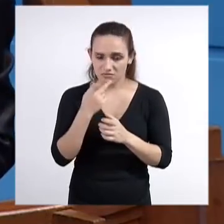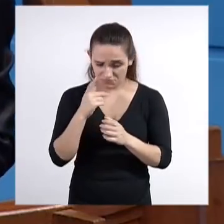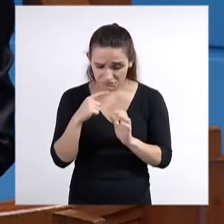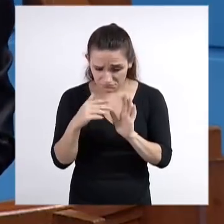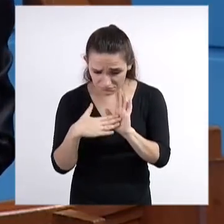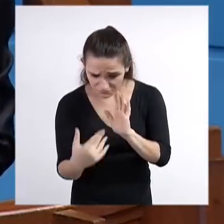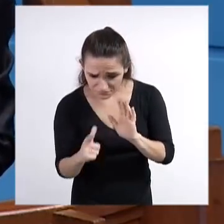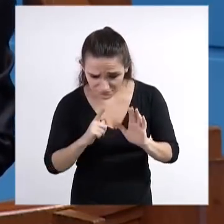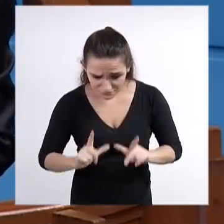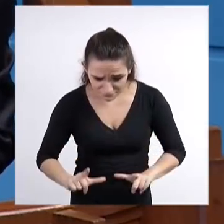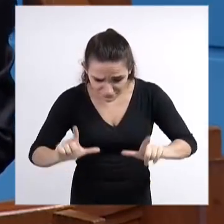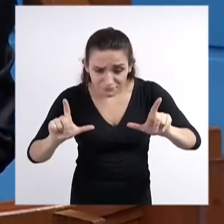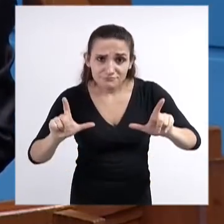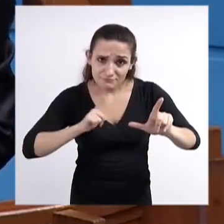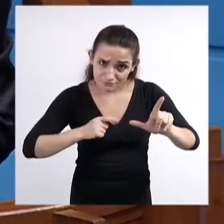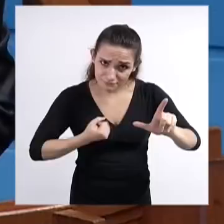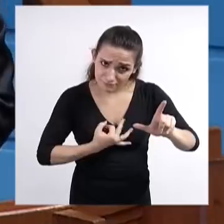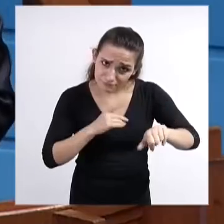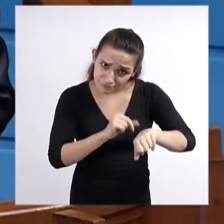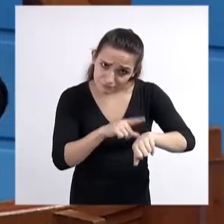frente.